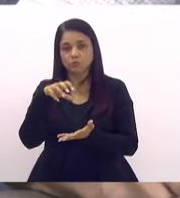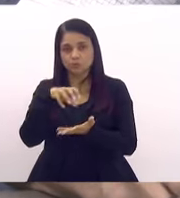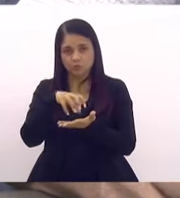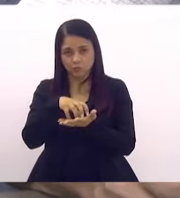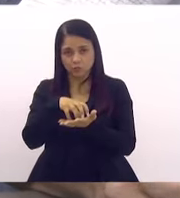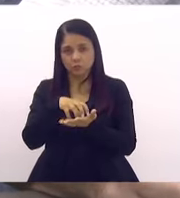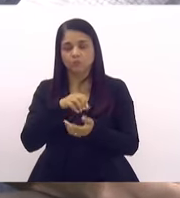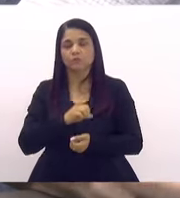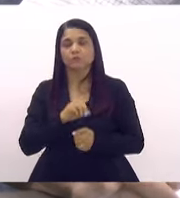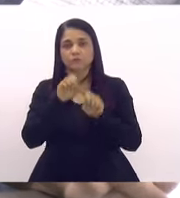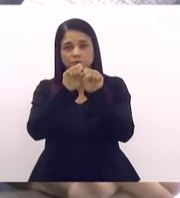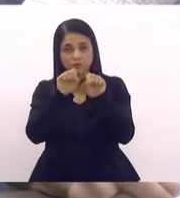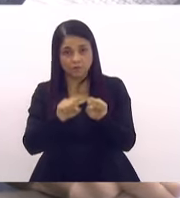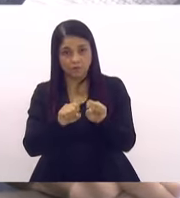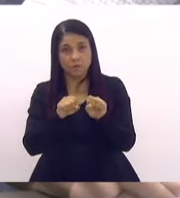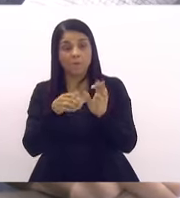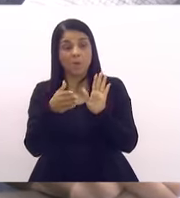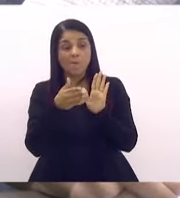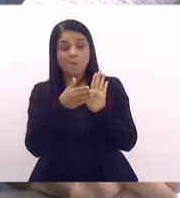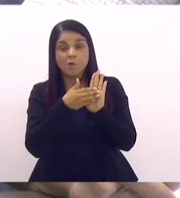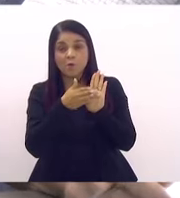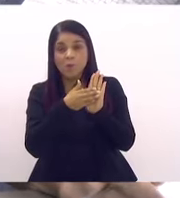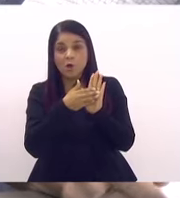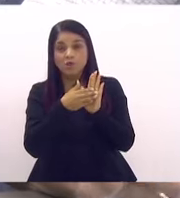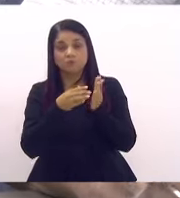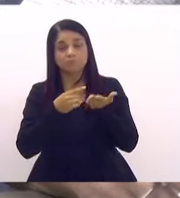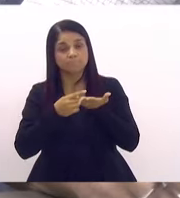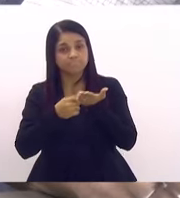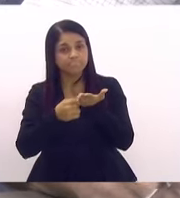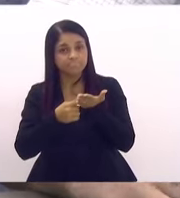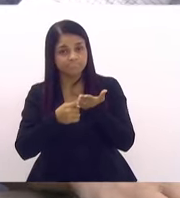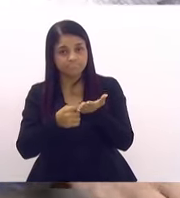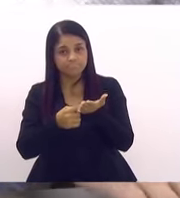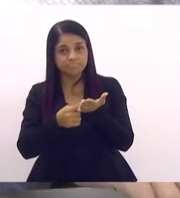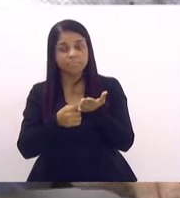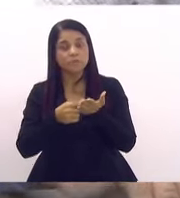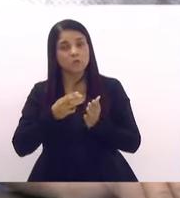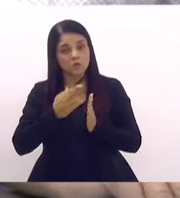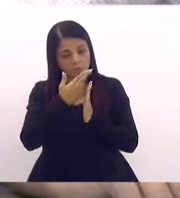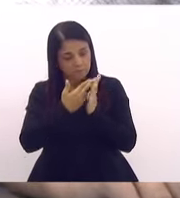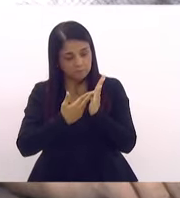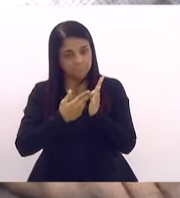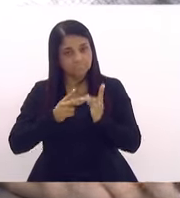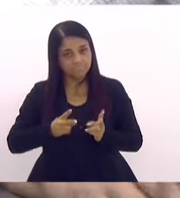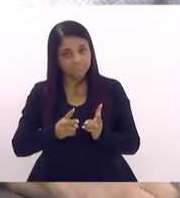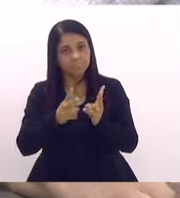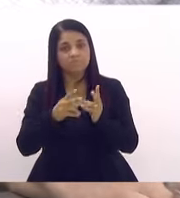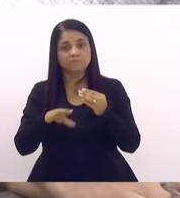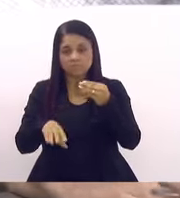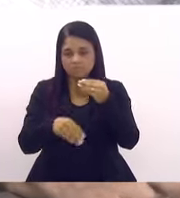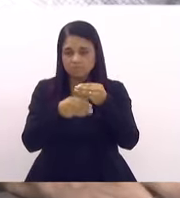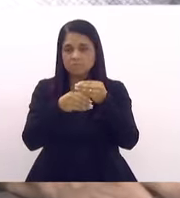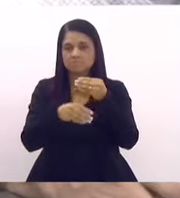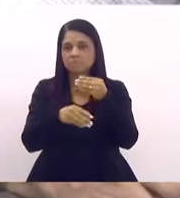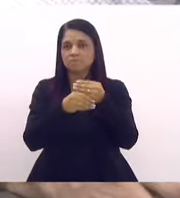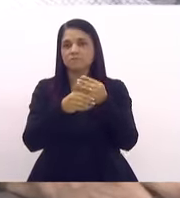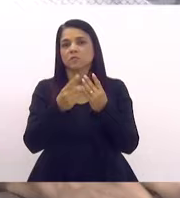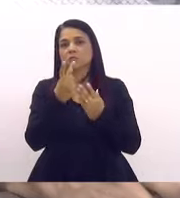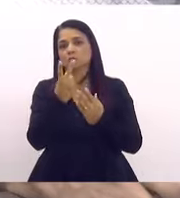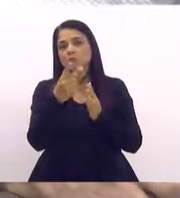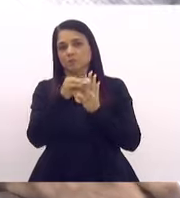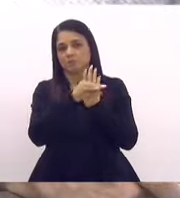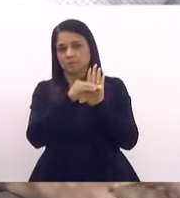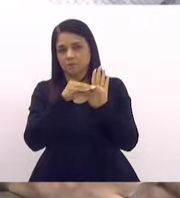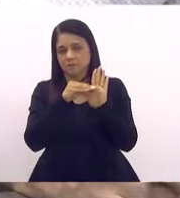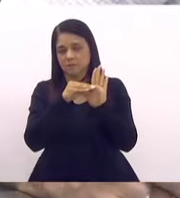Então, essa é a minha proposta de conciliação, manter o relatório acatando essa, mais a da